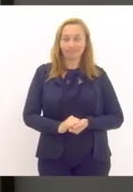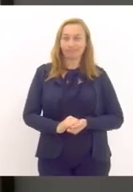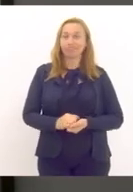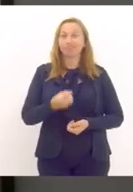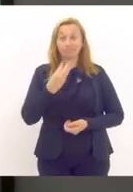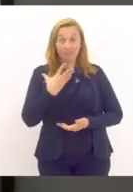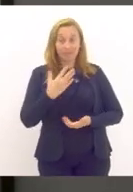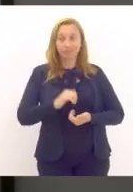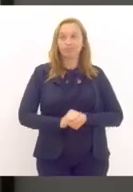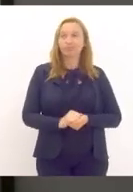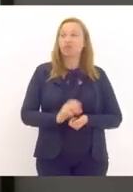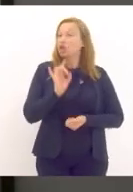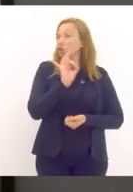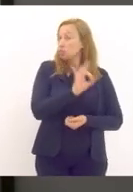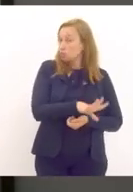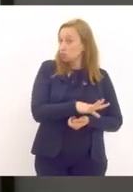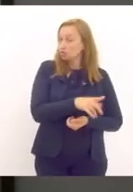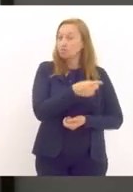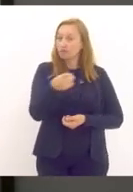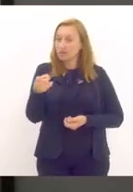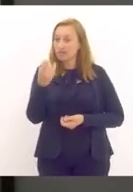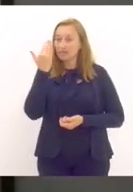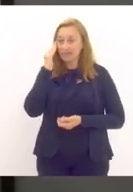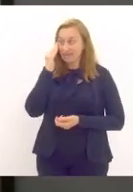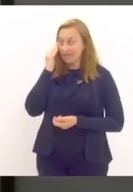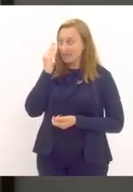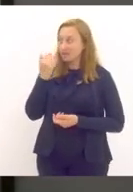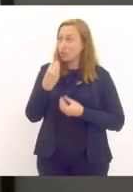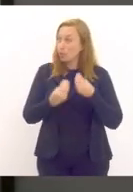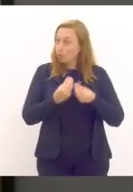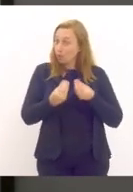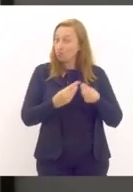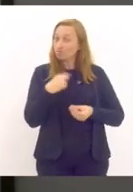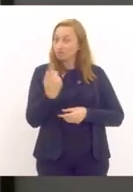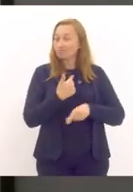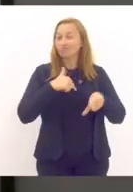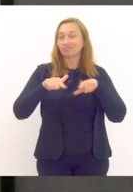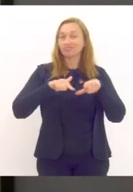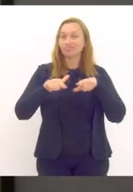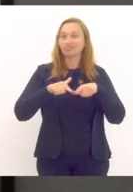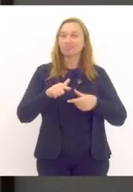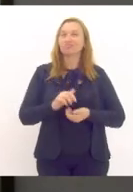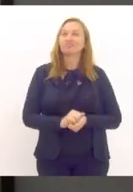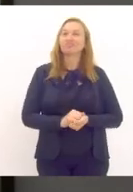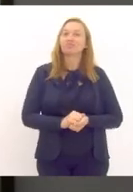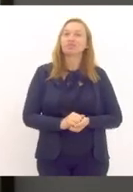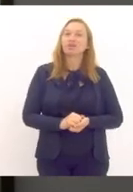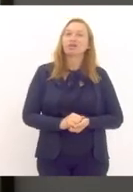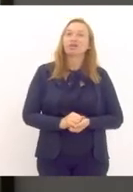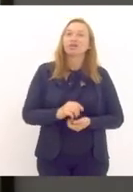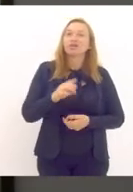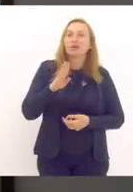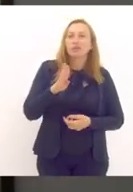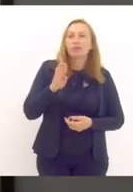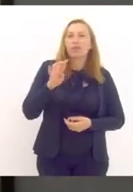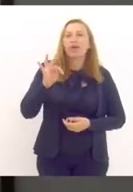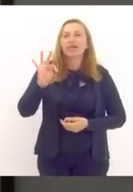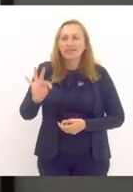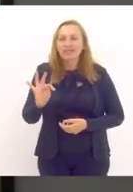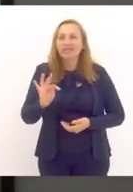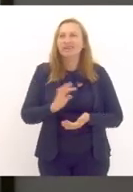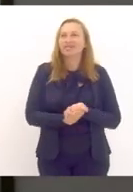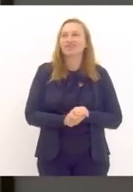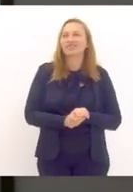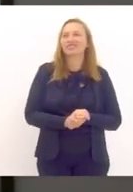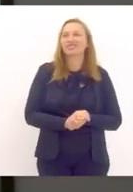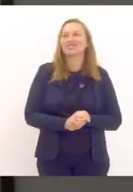Bem, e aqui o último parâmetro para vocês entenderem como é que nós trabalhamos, é o Brent, que para... tratar as receitas não tributárias de